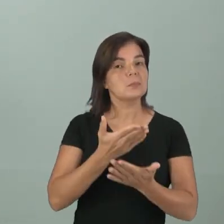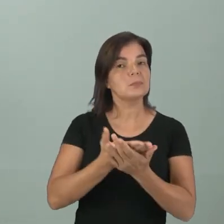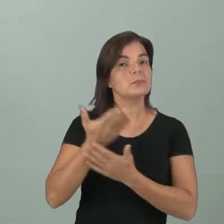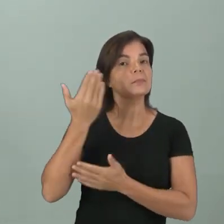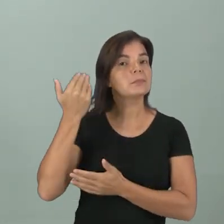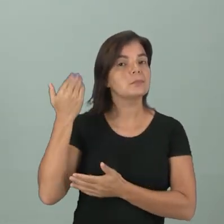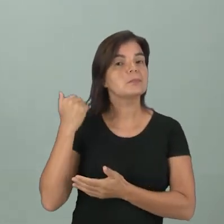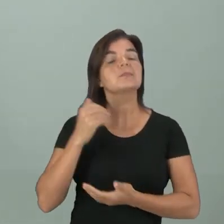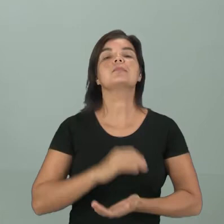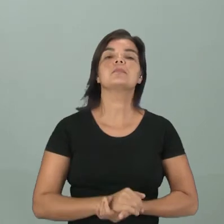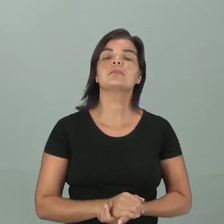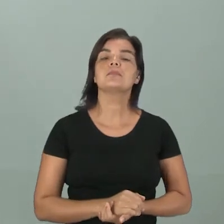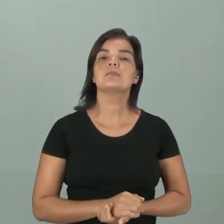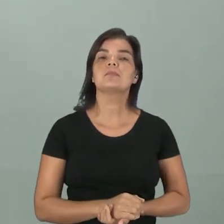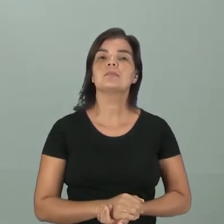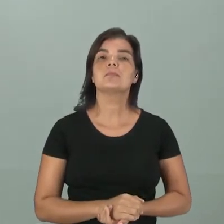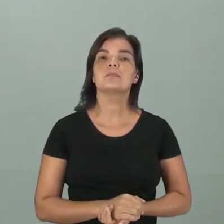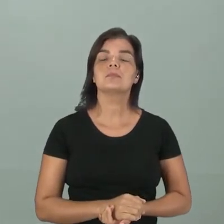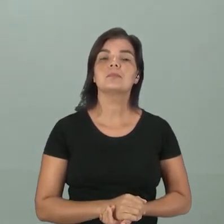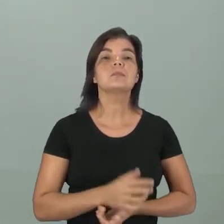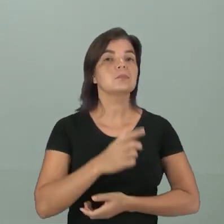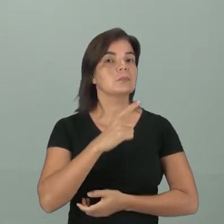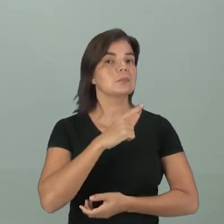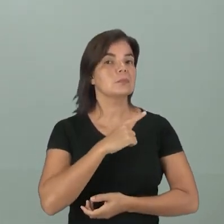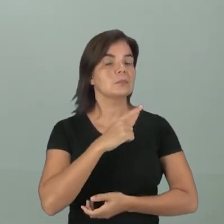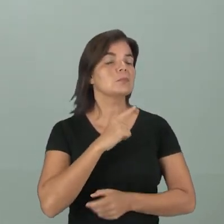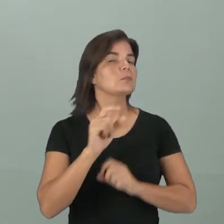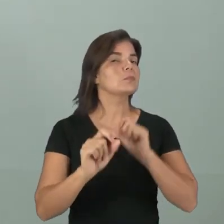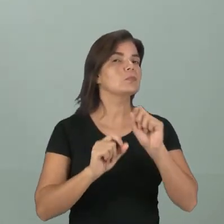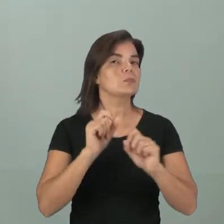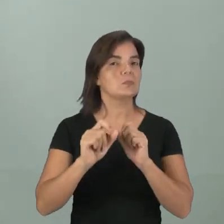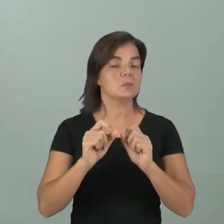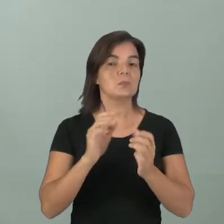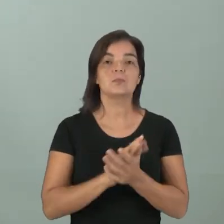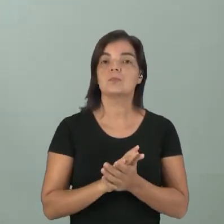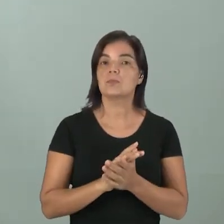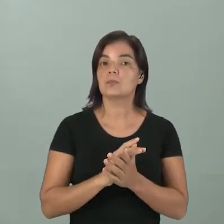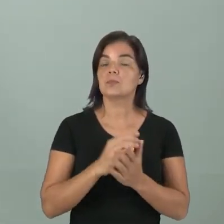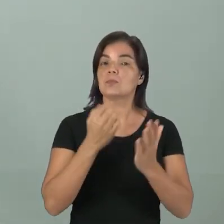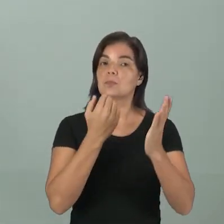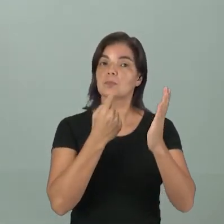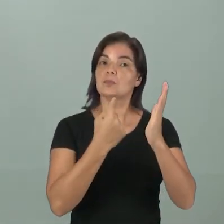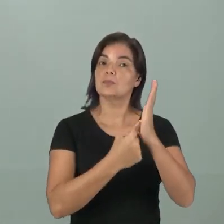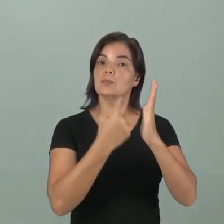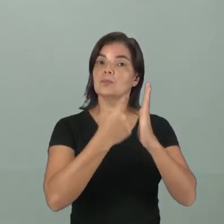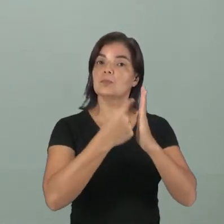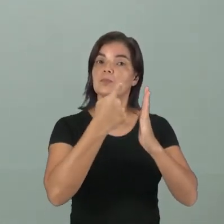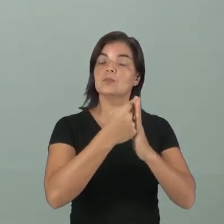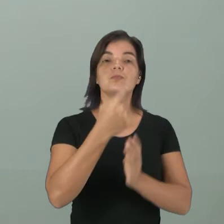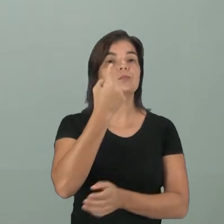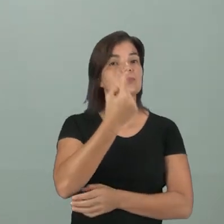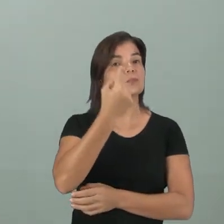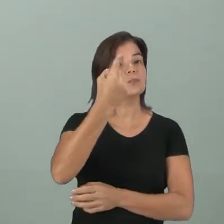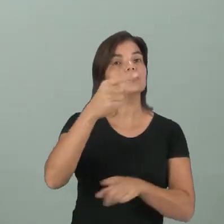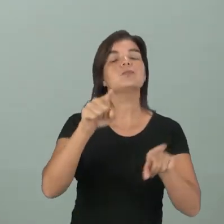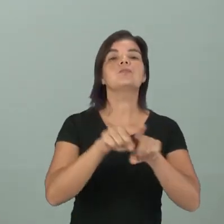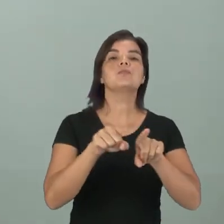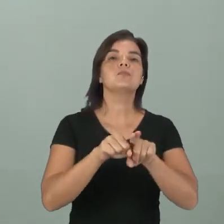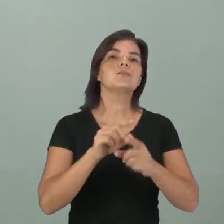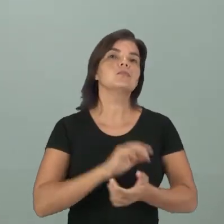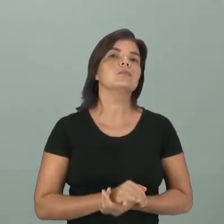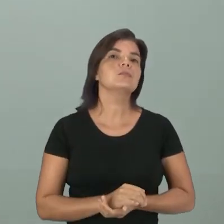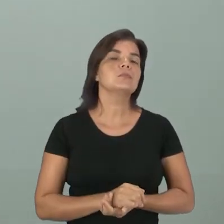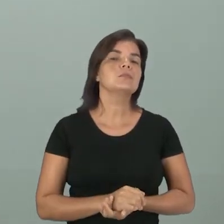anterior que temos o quê? Escalas que vão de 1 em 1, de 2 em 2. E essa escala